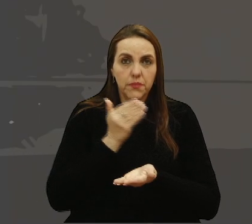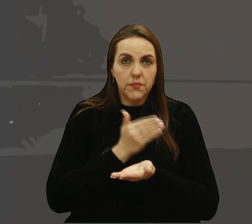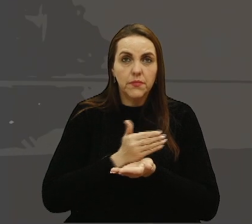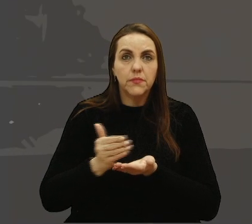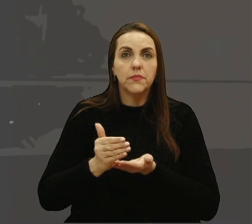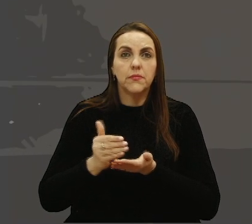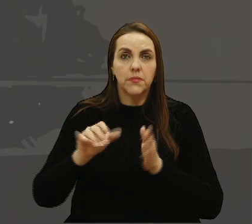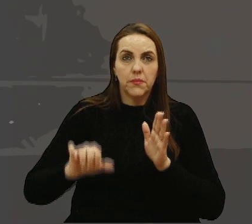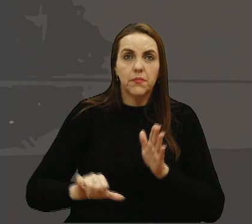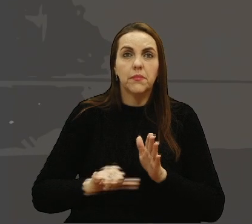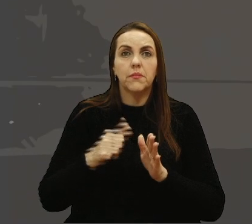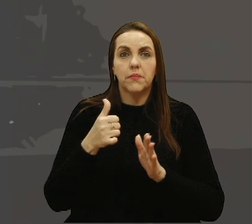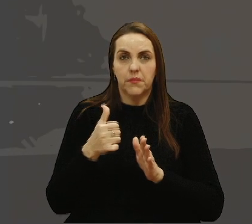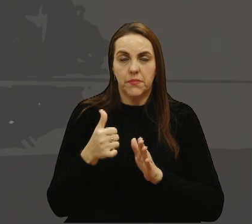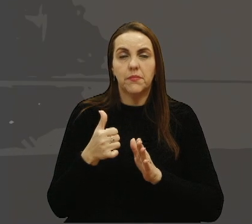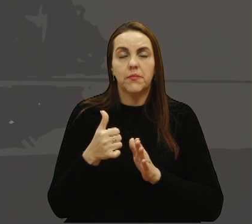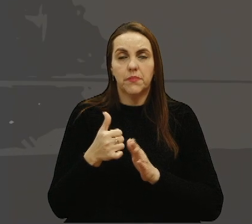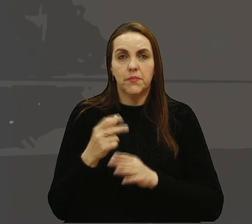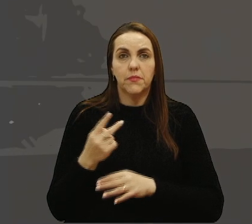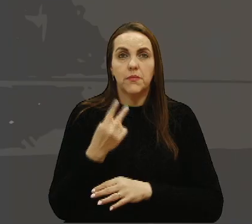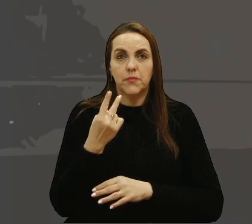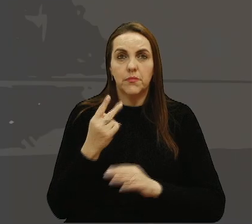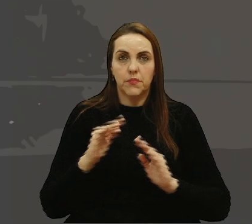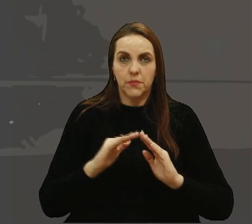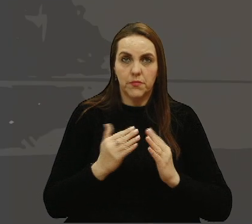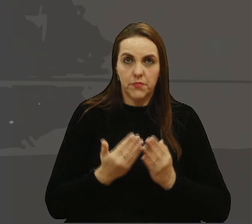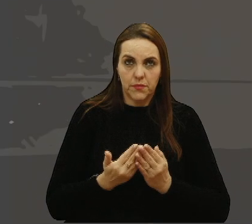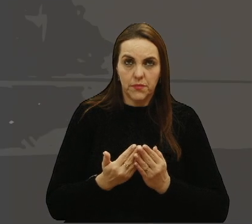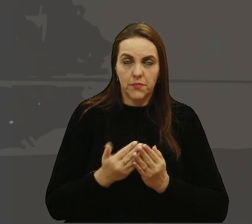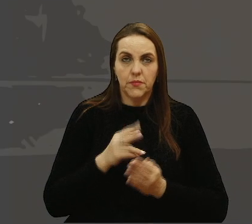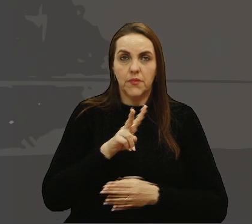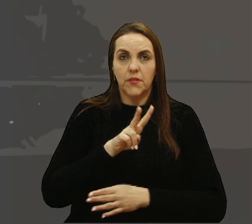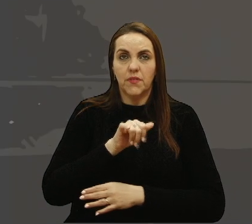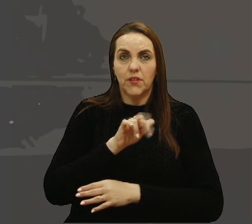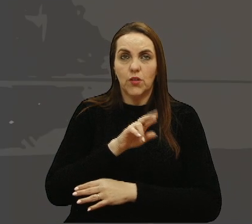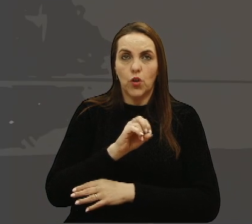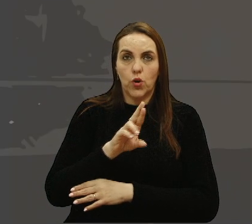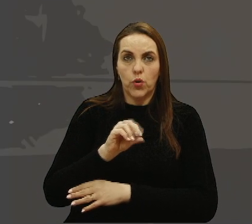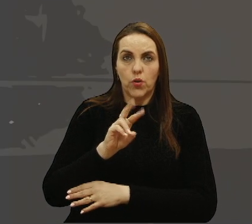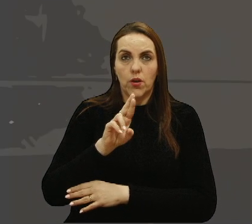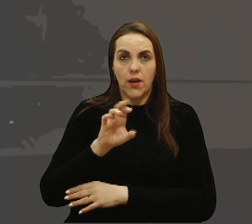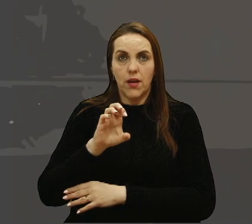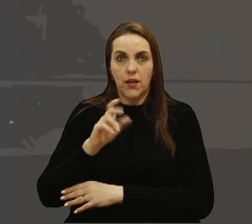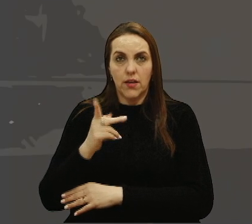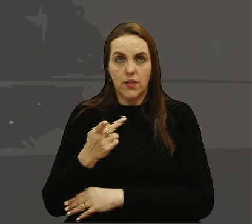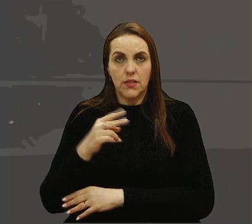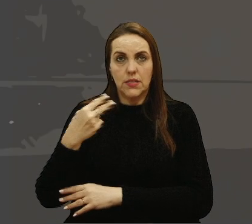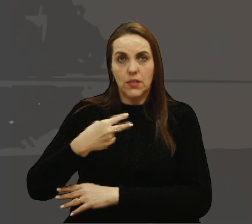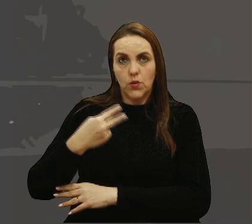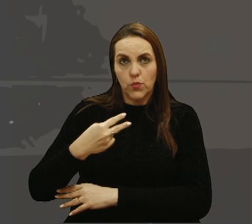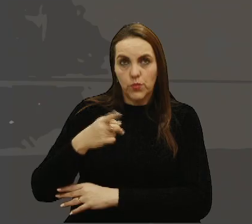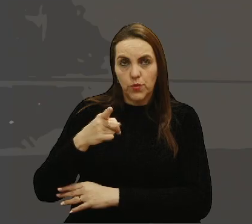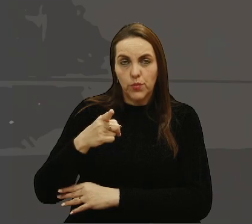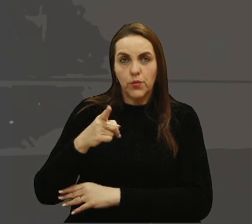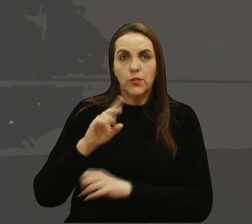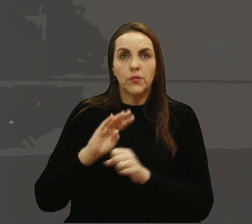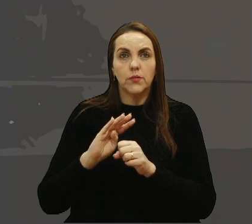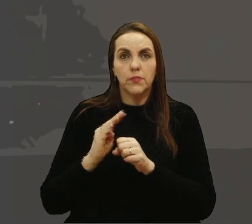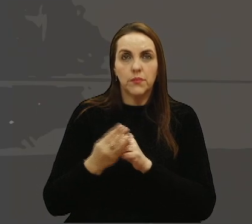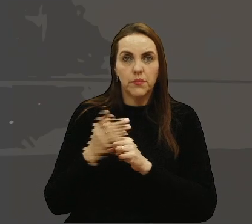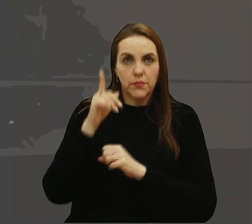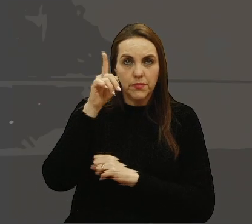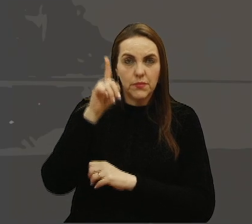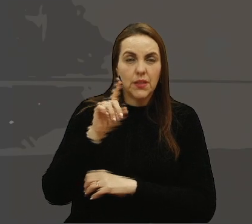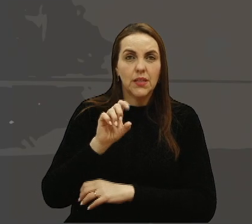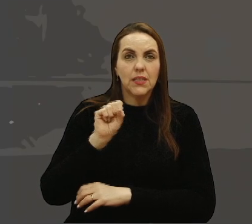para melhorias das duas escolas, que é Vitório Rec II, lá em Santa